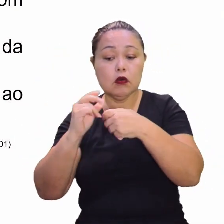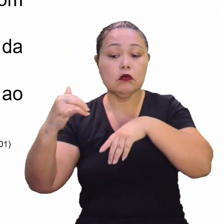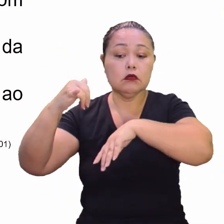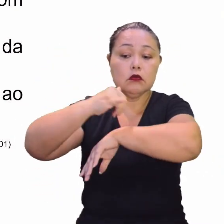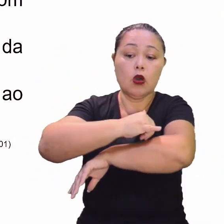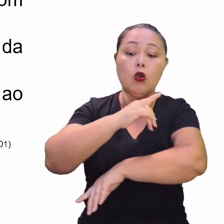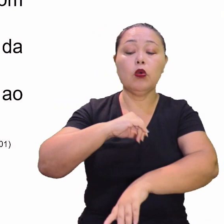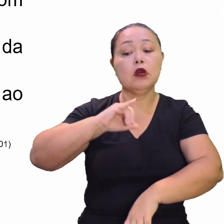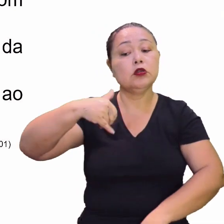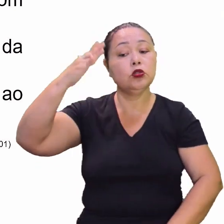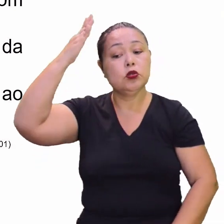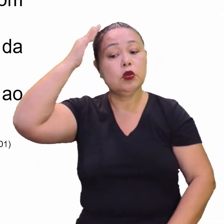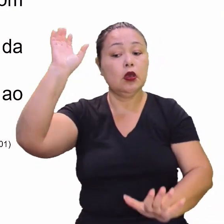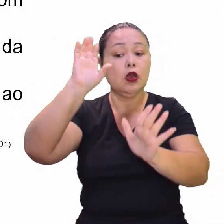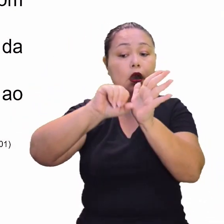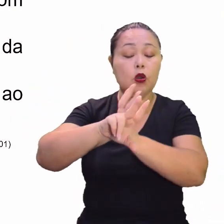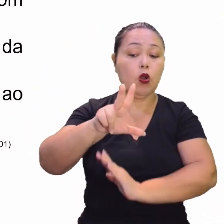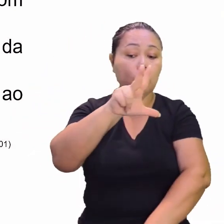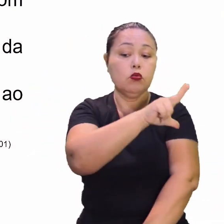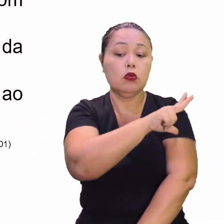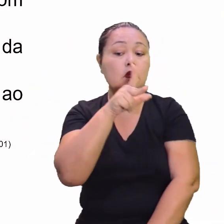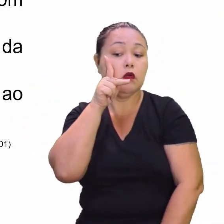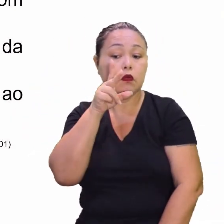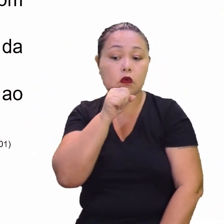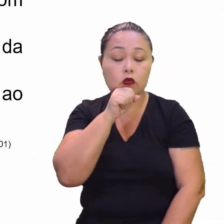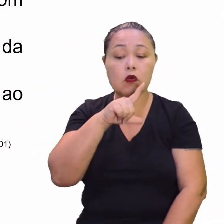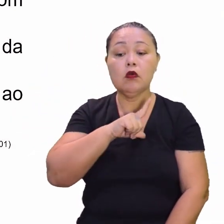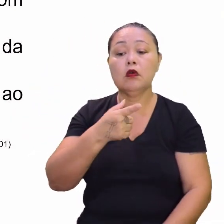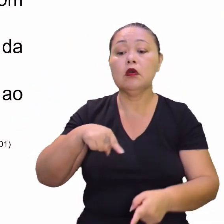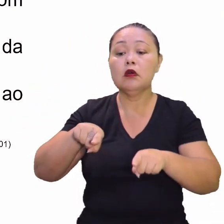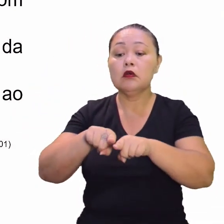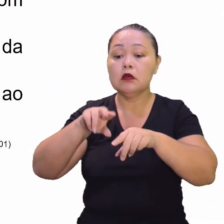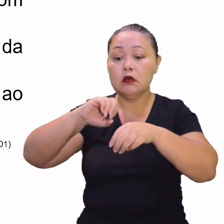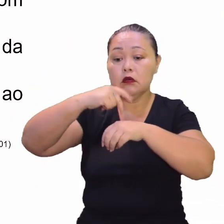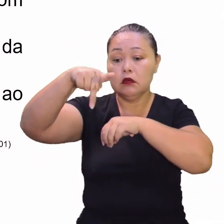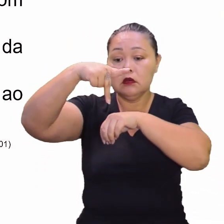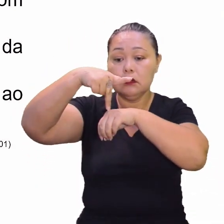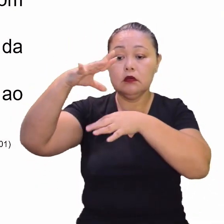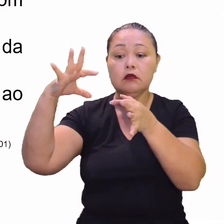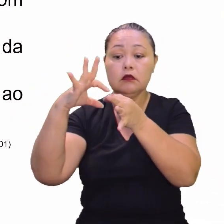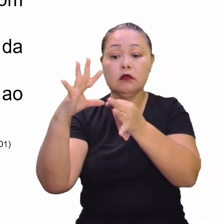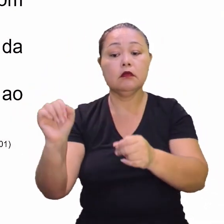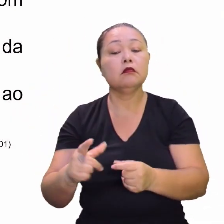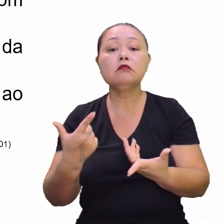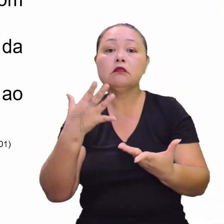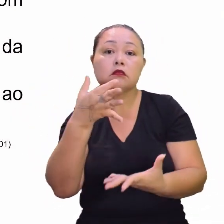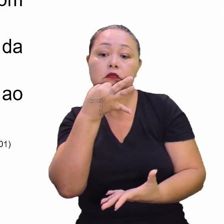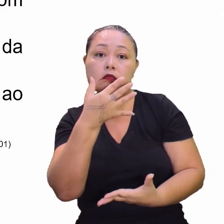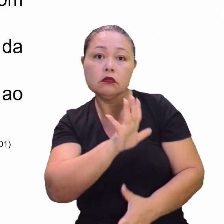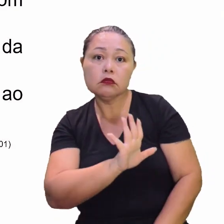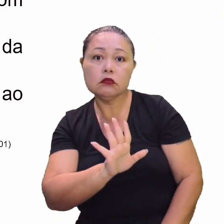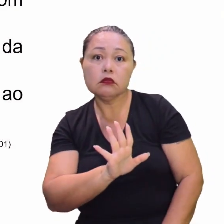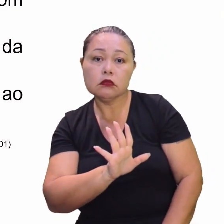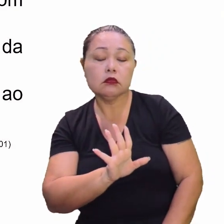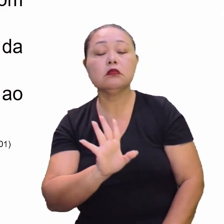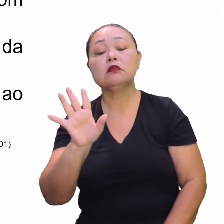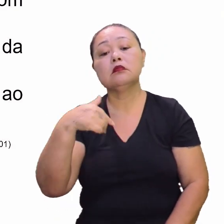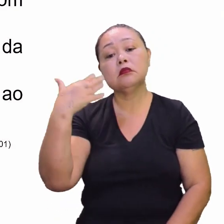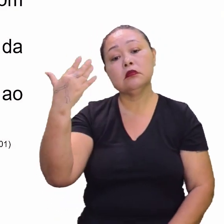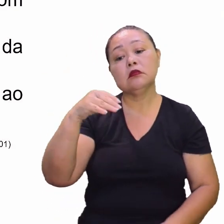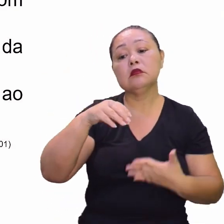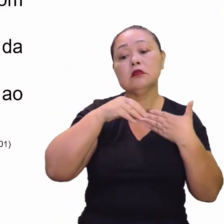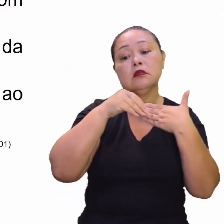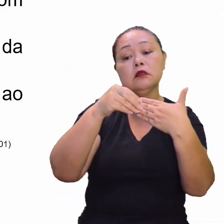Paraná, Cacoal, Vilhena, Porto Velho, o internacional. Alguma observação?